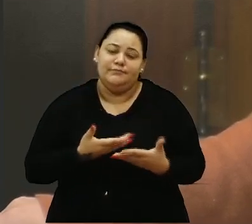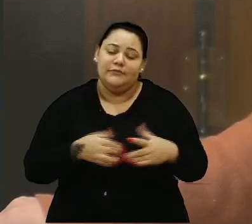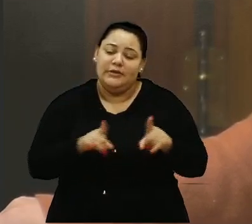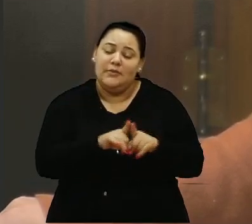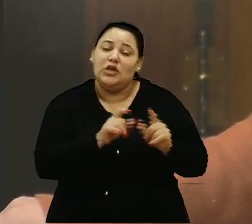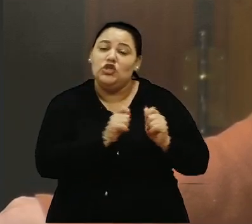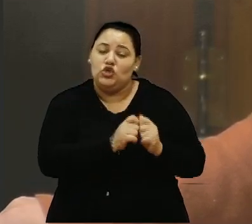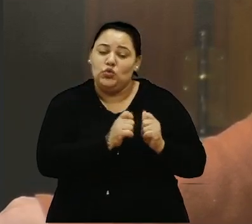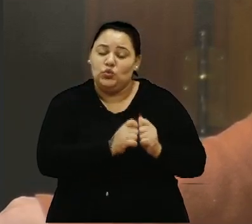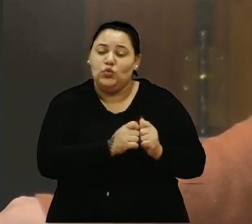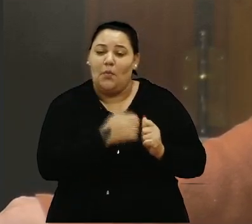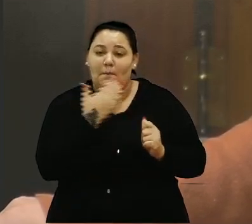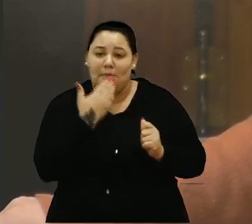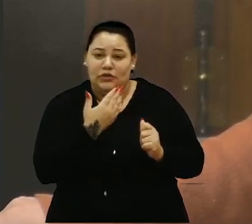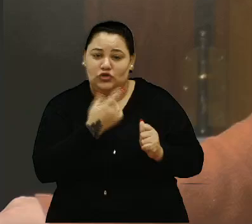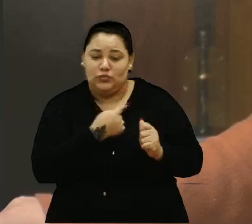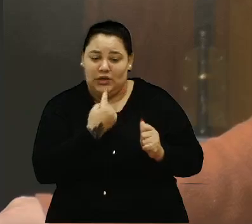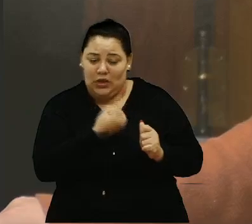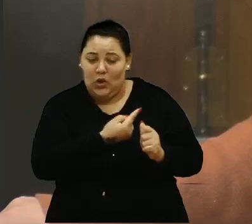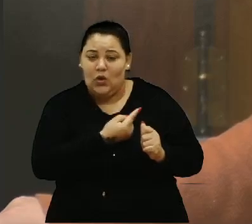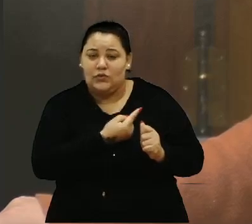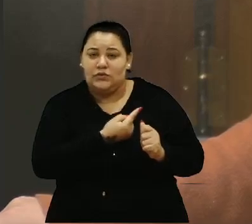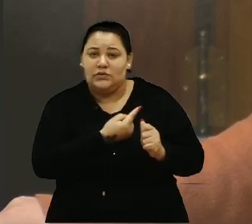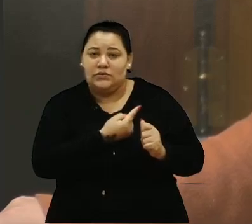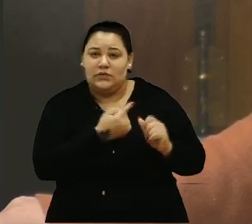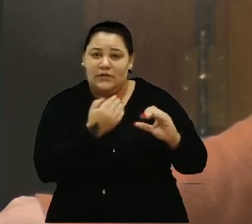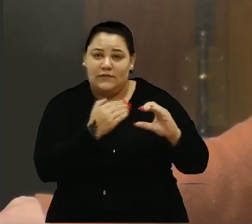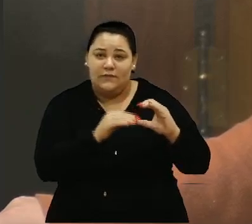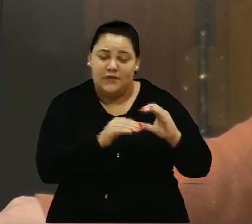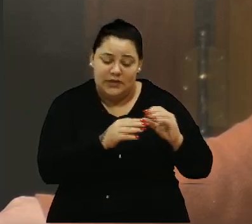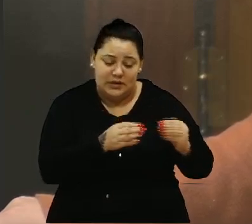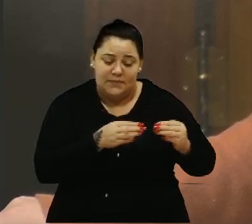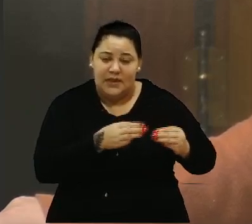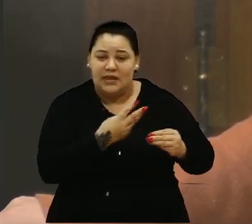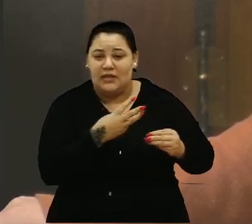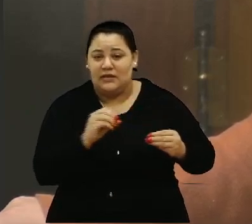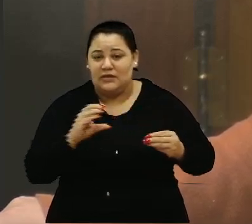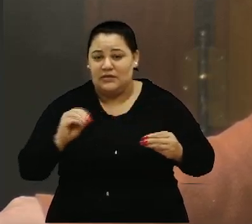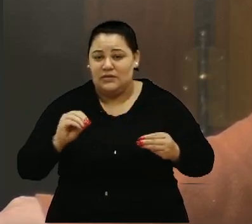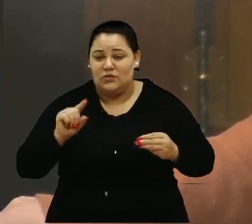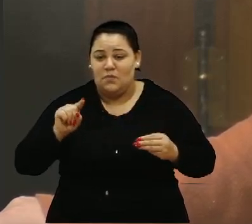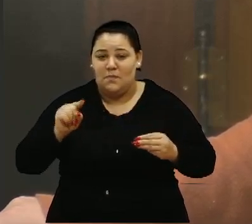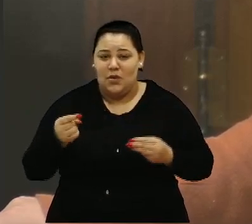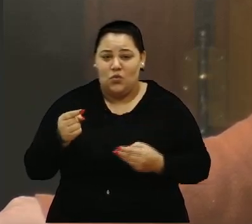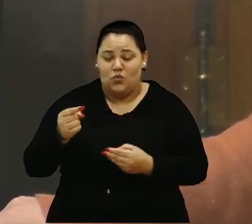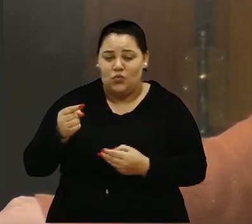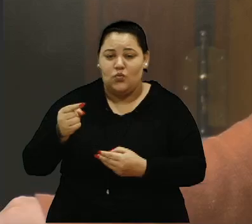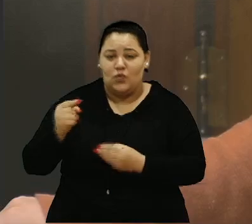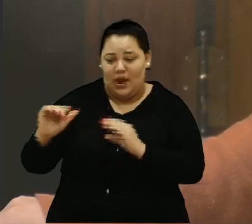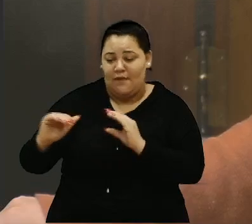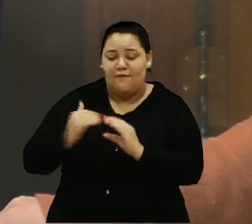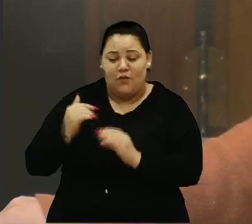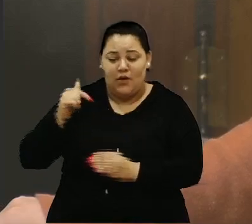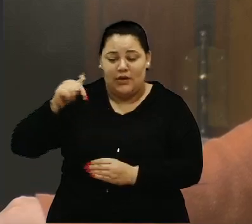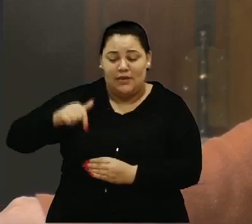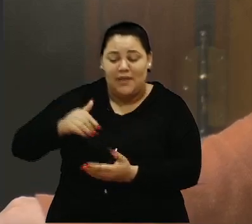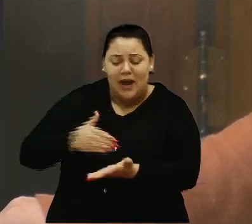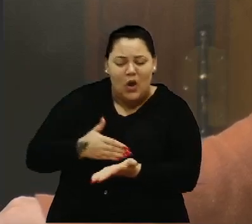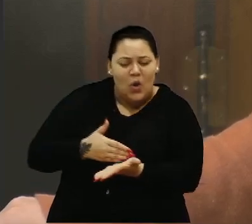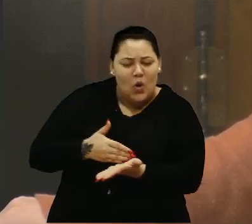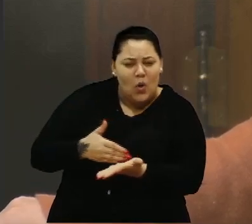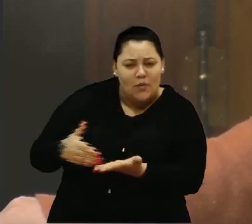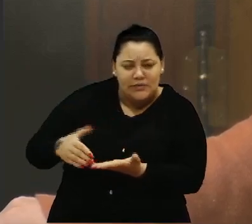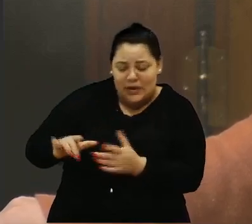encaminhou essa emenda parlamentar de 300 mil para a efetivação e para o pontapé inicial